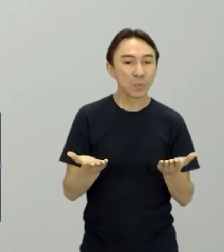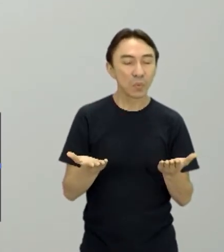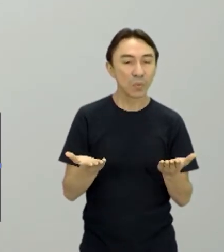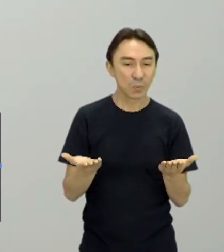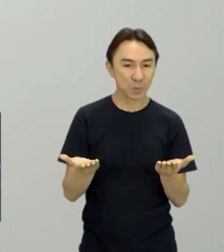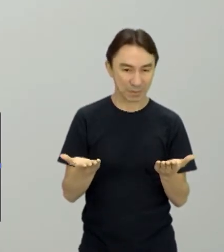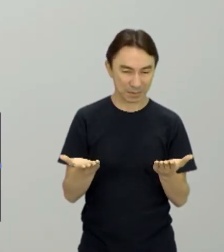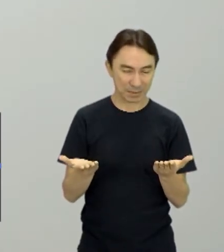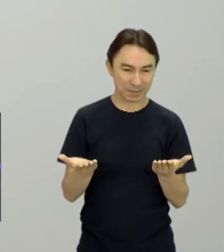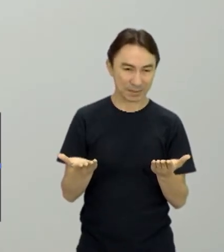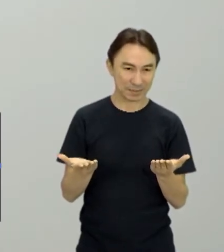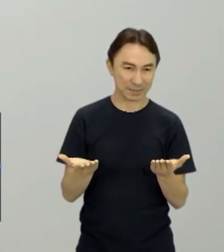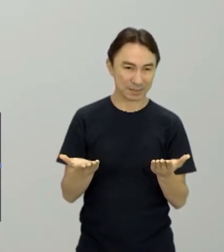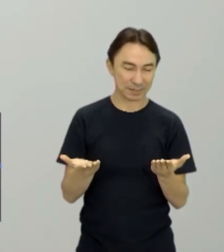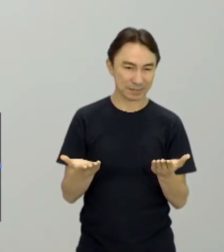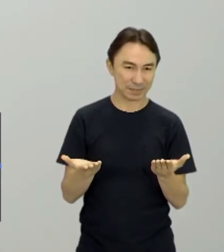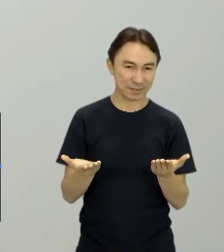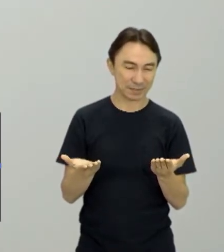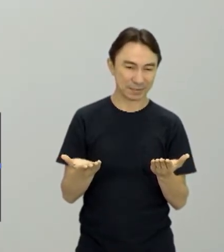para